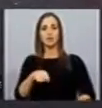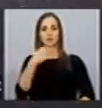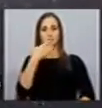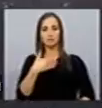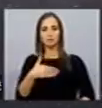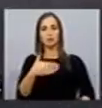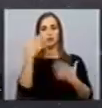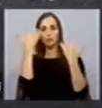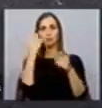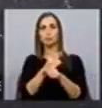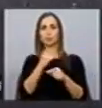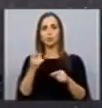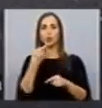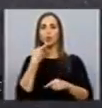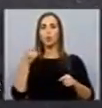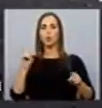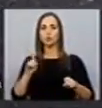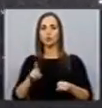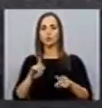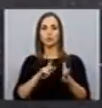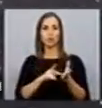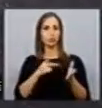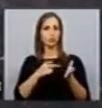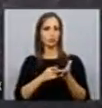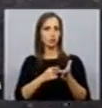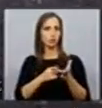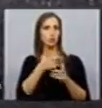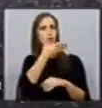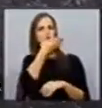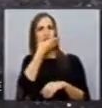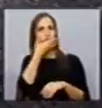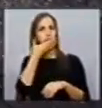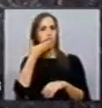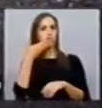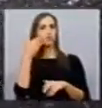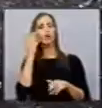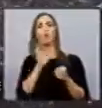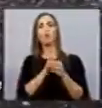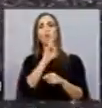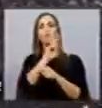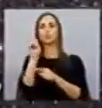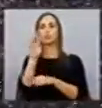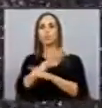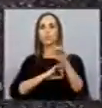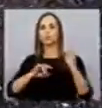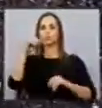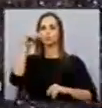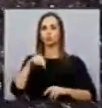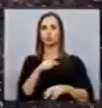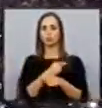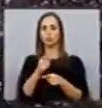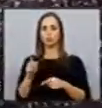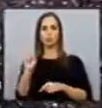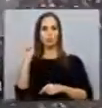porque, mais uma vez, temos uma proeza tecnológica do Very Large Telescope, do Observatório Europeu do Sul, porque, pela